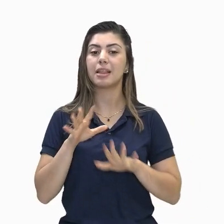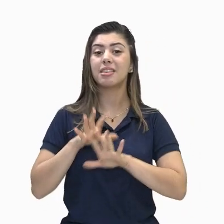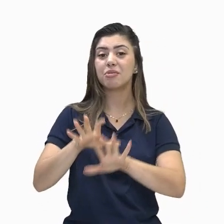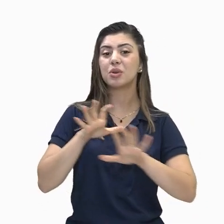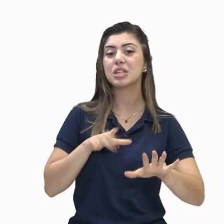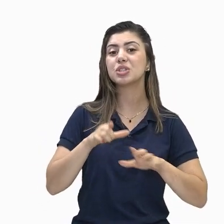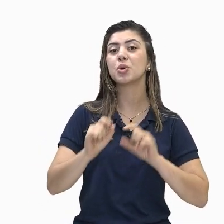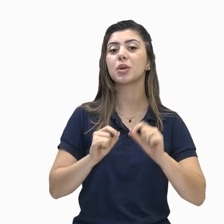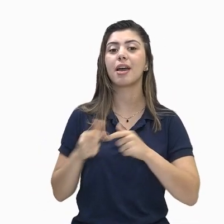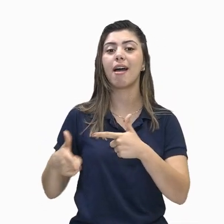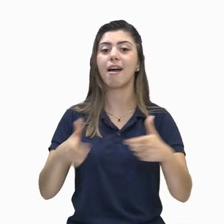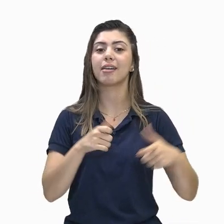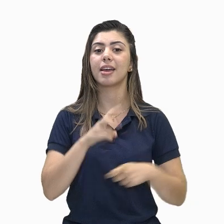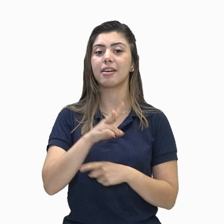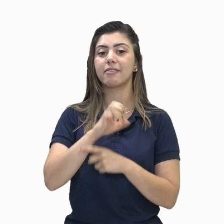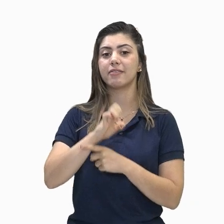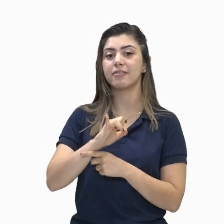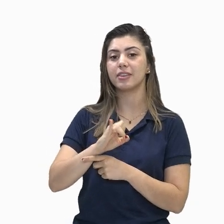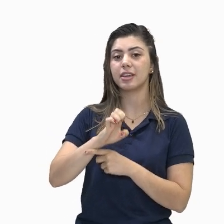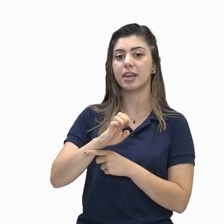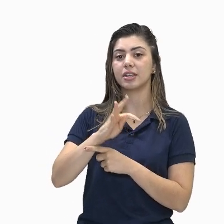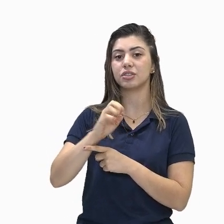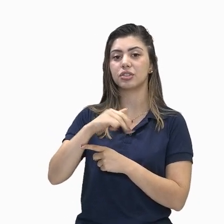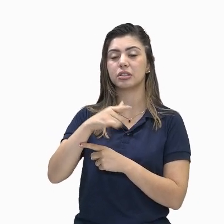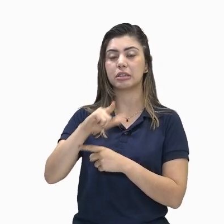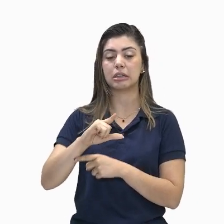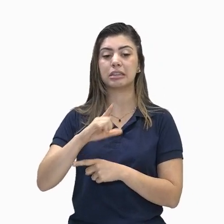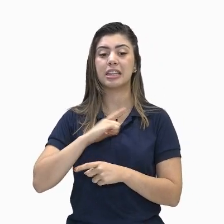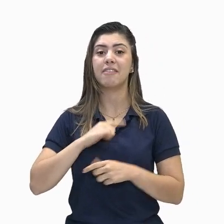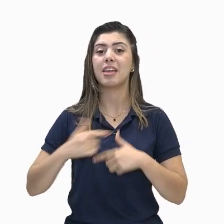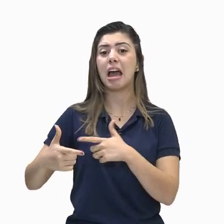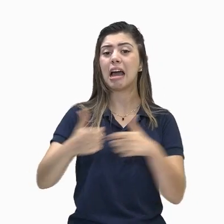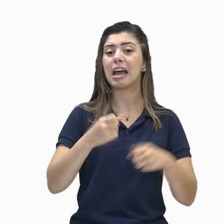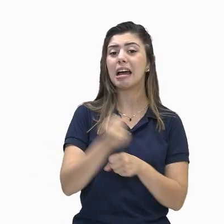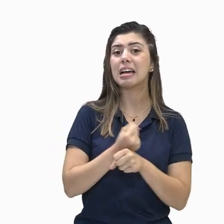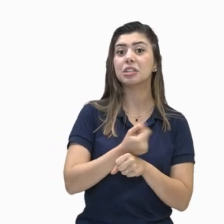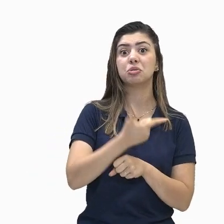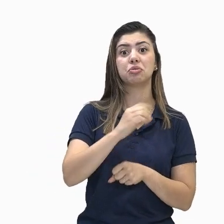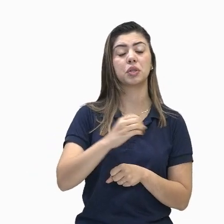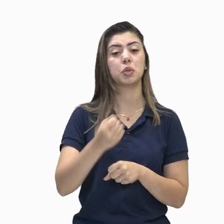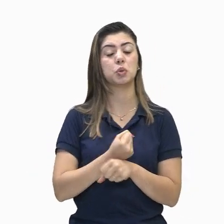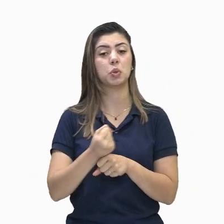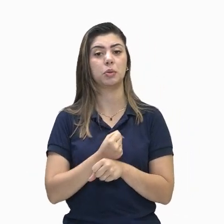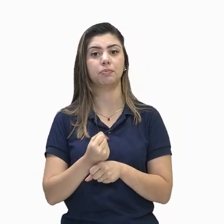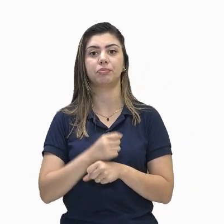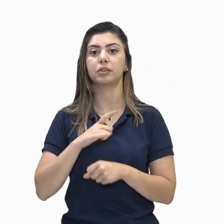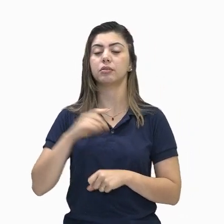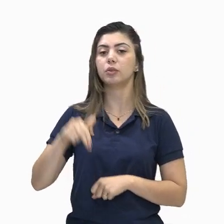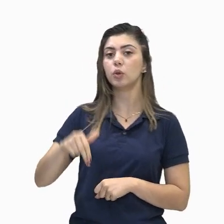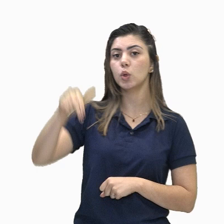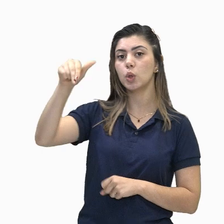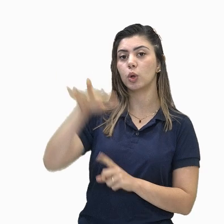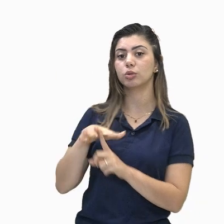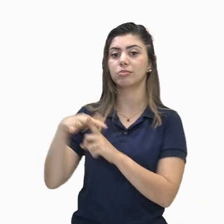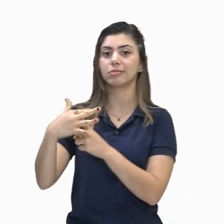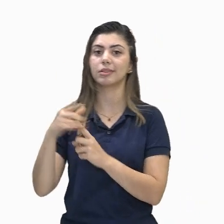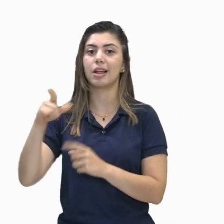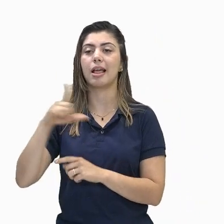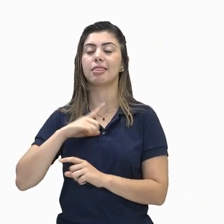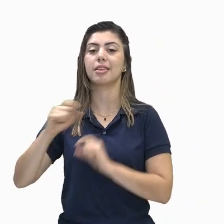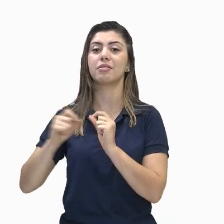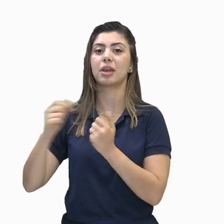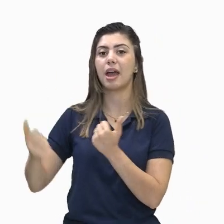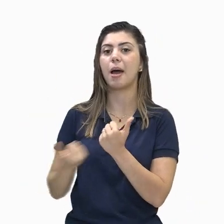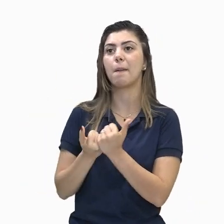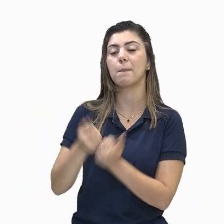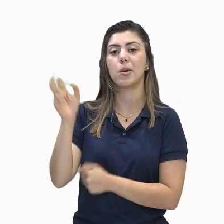20 anos. Ela foi um conflito entre o Vietnã do Norte comunista, apoiado pela União Soviética e